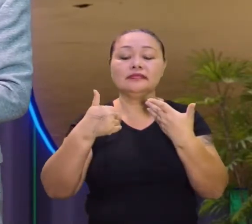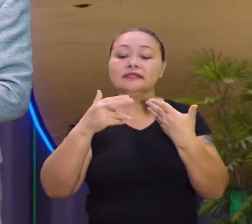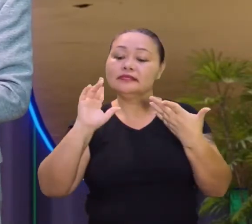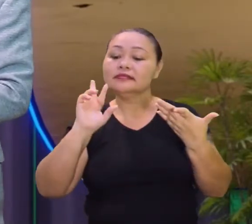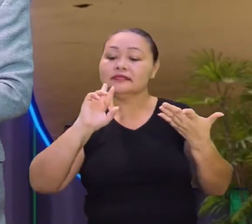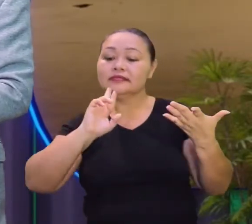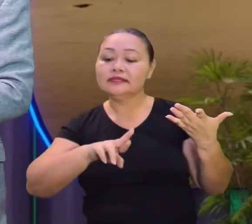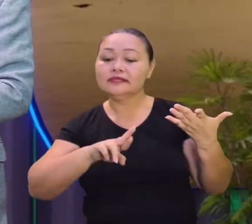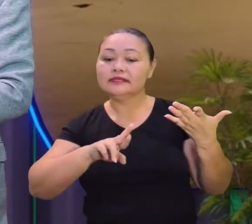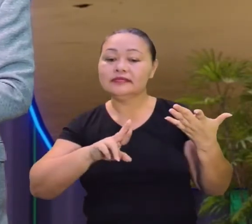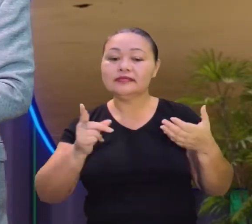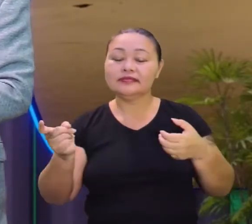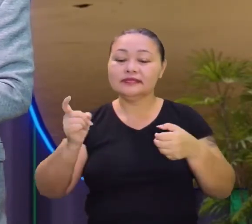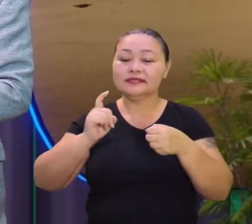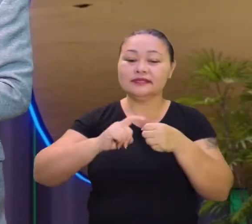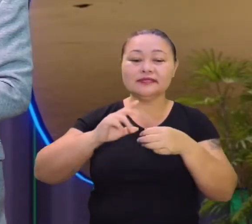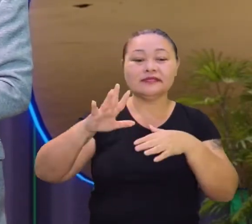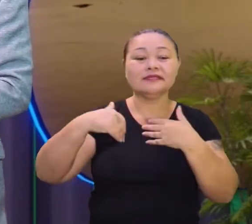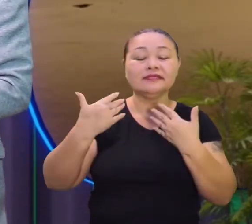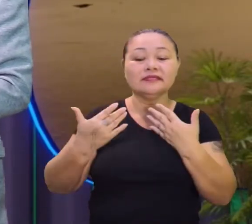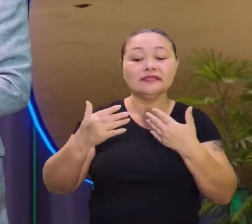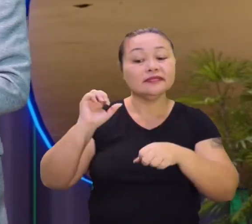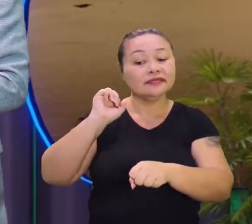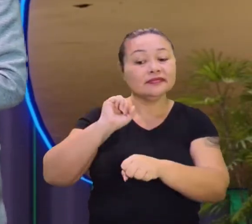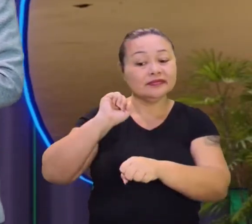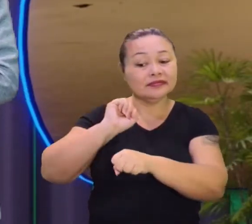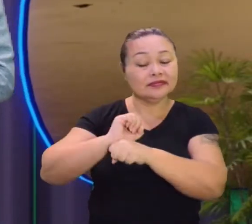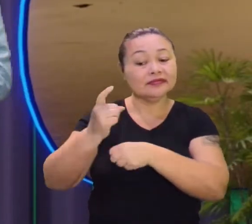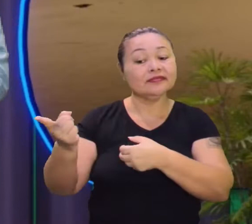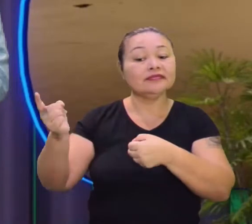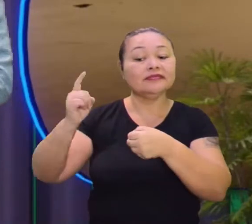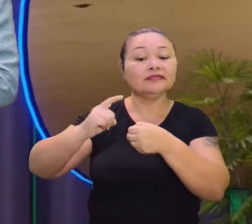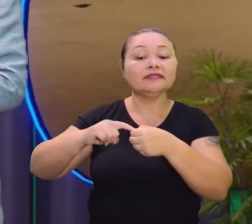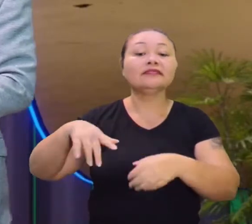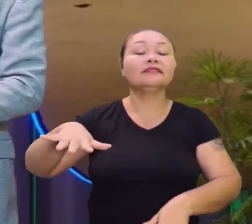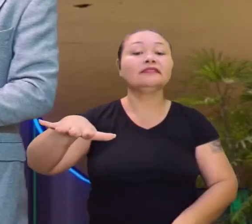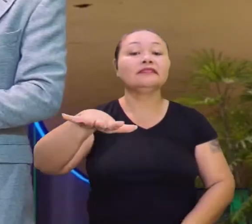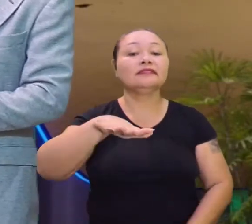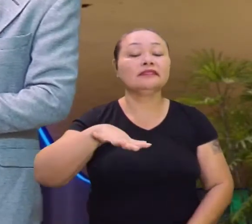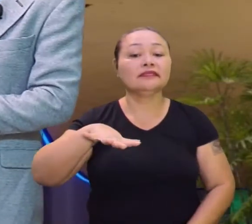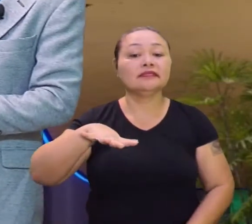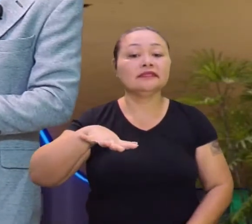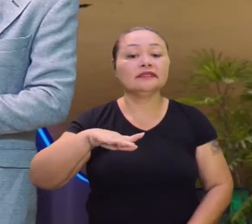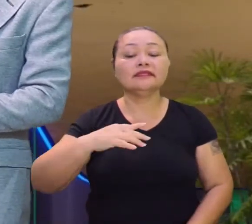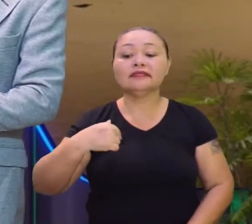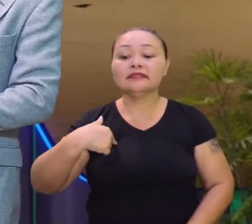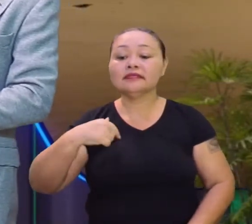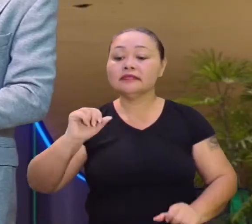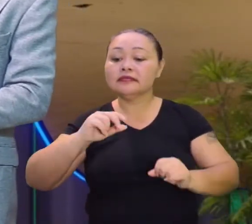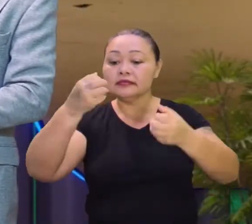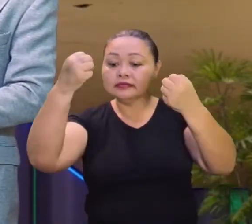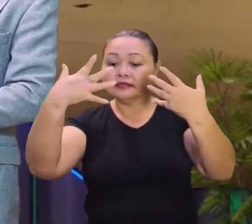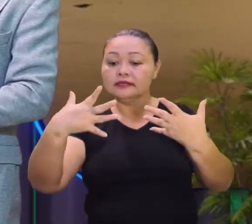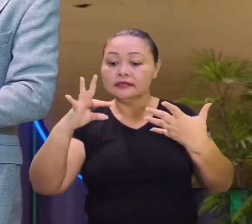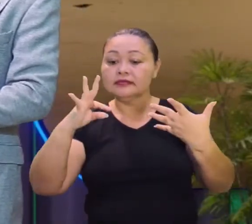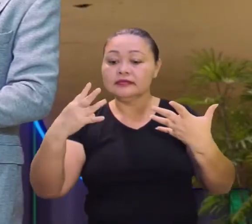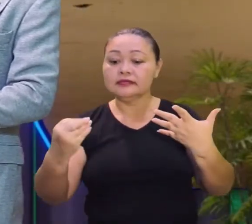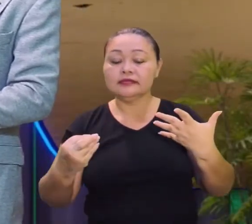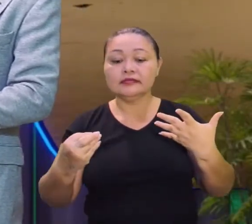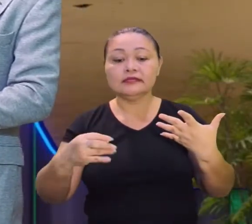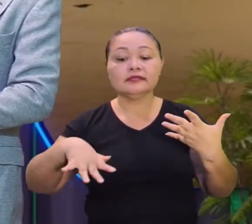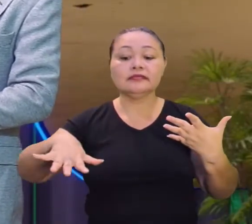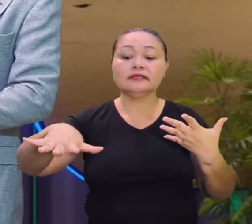dar a resposta, porque o professor já voltou agora com a gente. Ele parou o vídeo, já voltou. Galera, lá o gráfico tá explicando